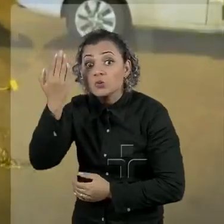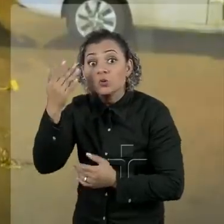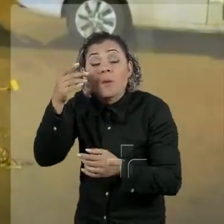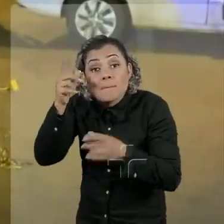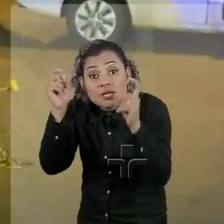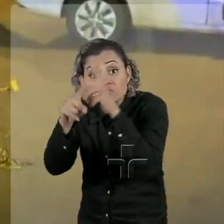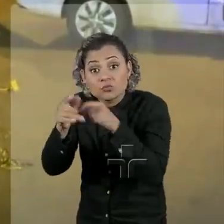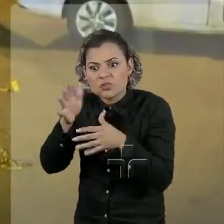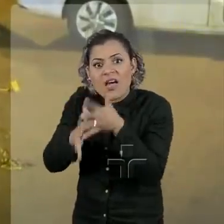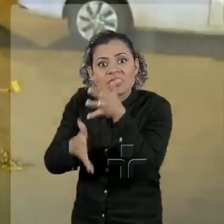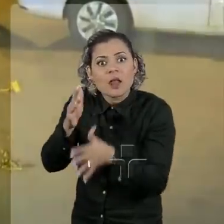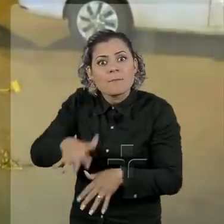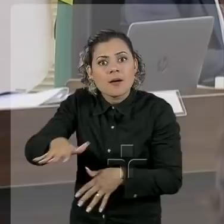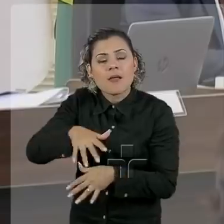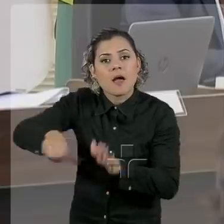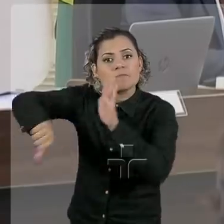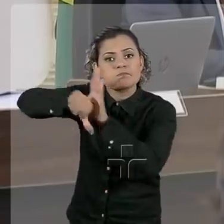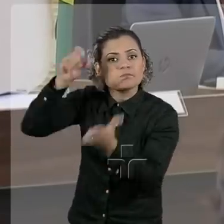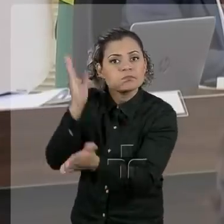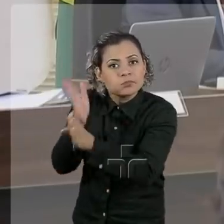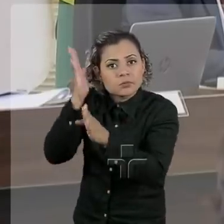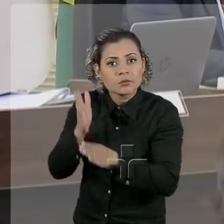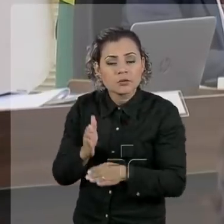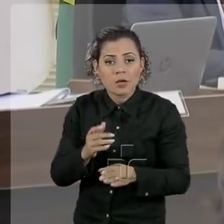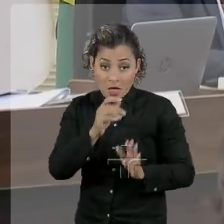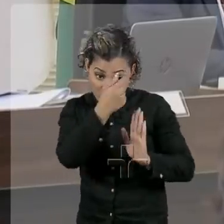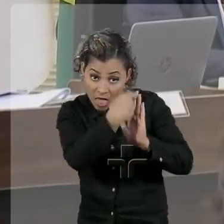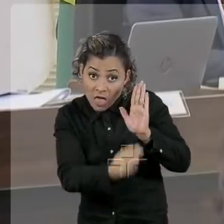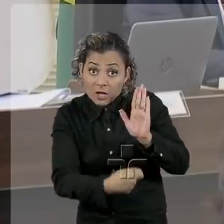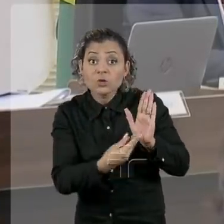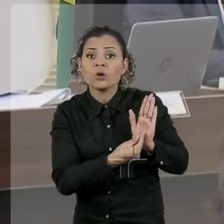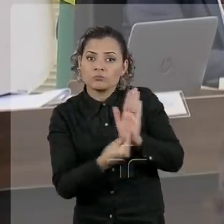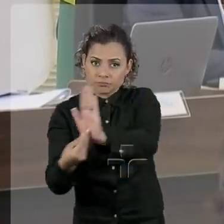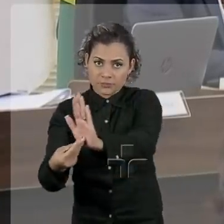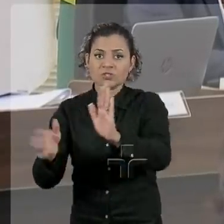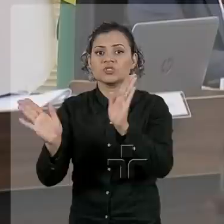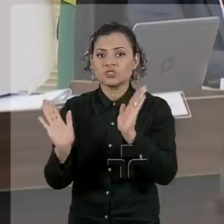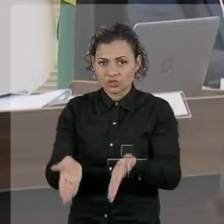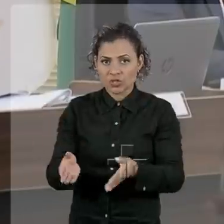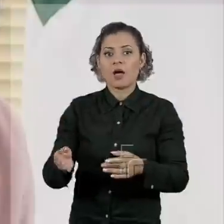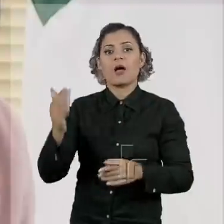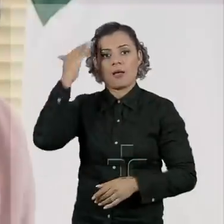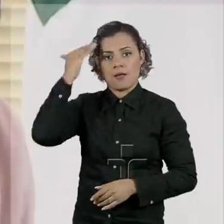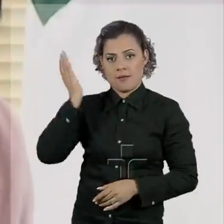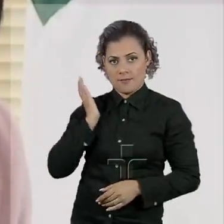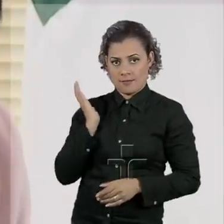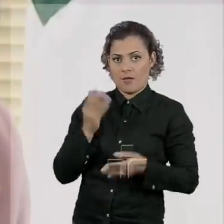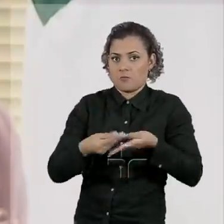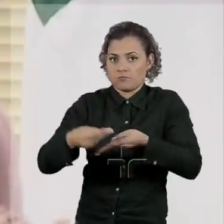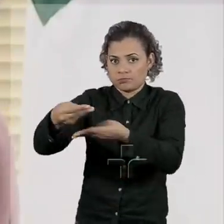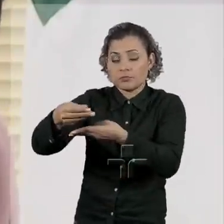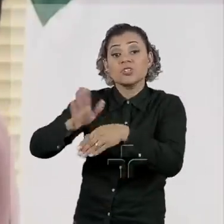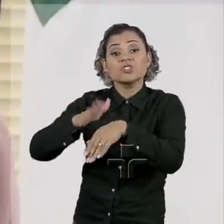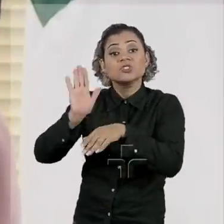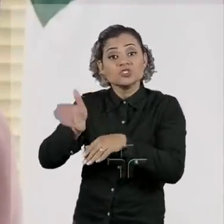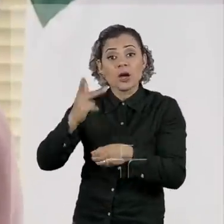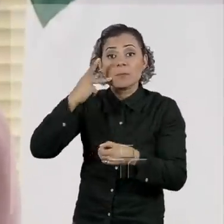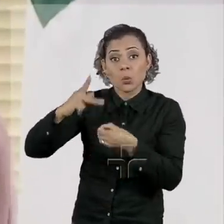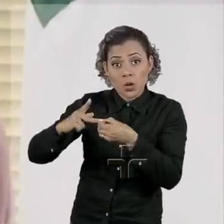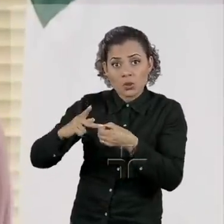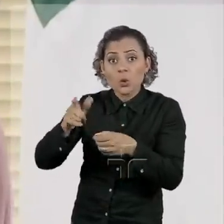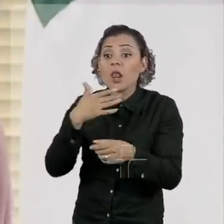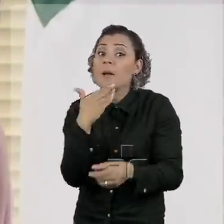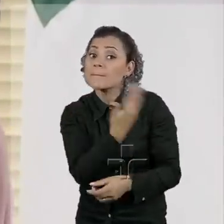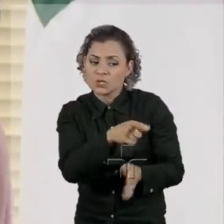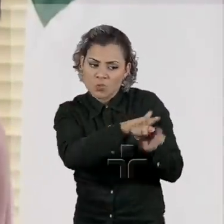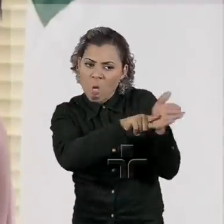do crime. O relatório da Polícia Federal foi enviado à Procuradora-Geral da República, Raquel Dodge, que havia pedido